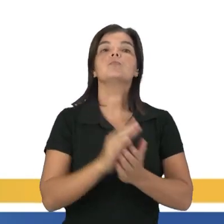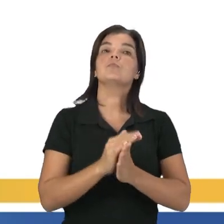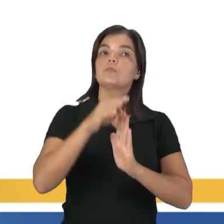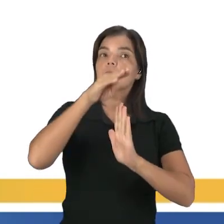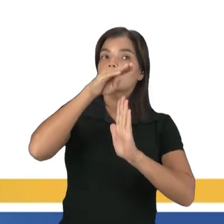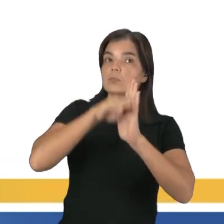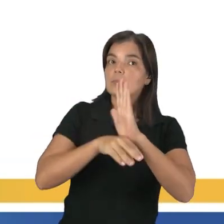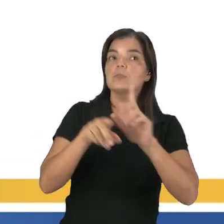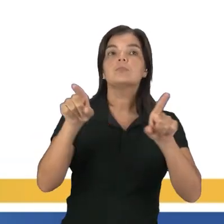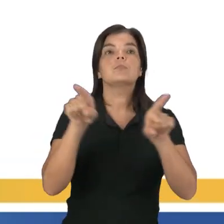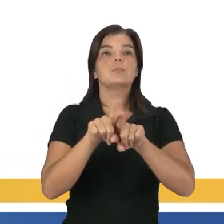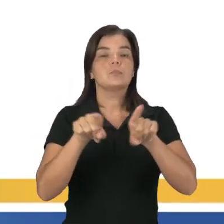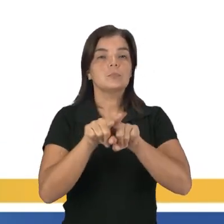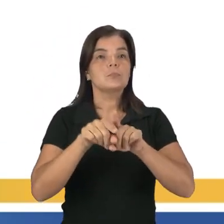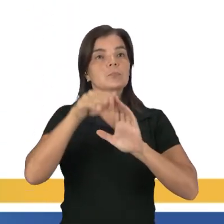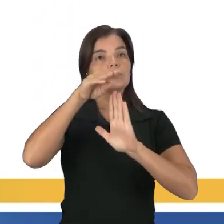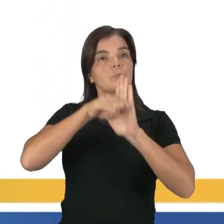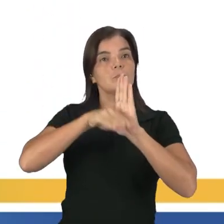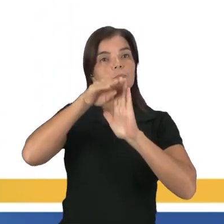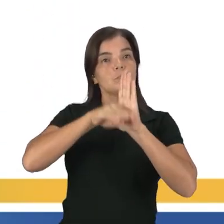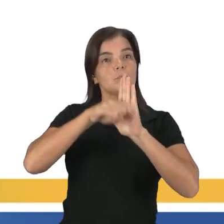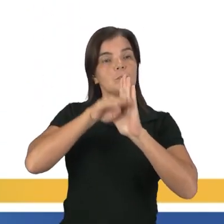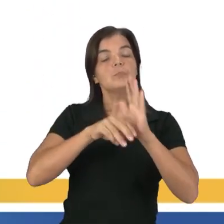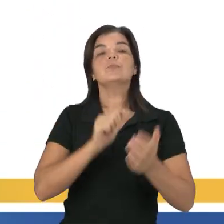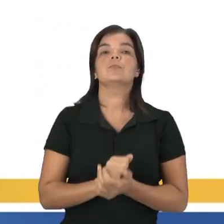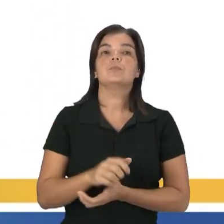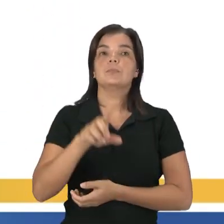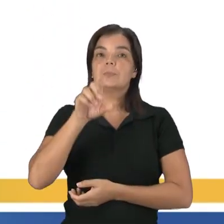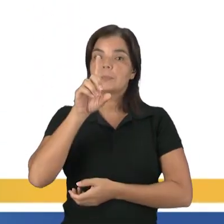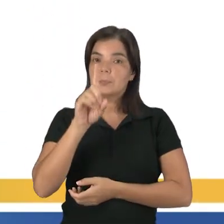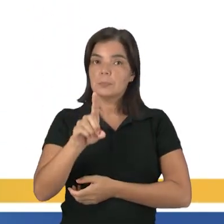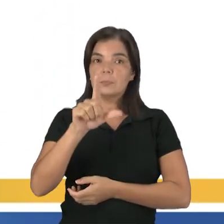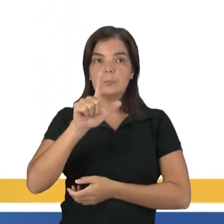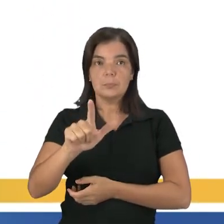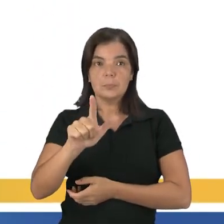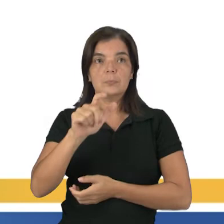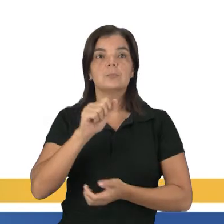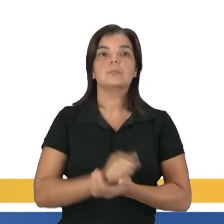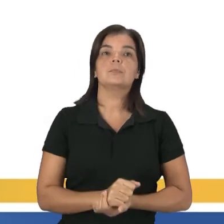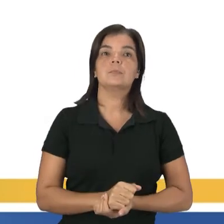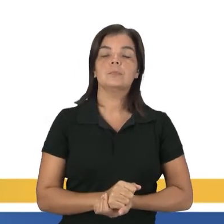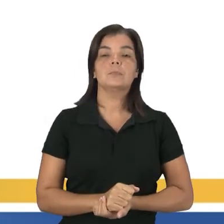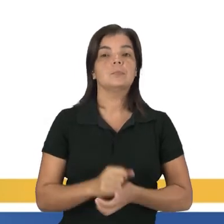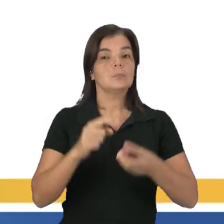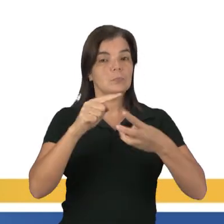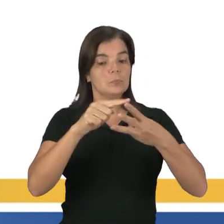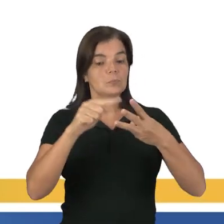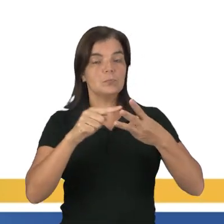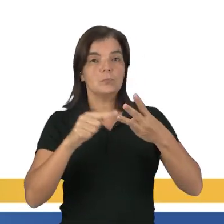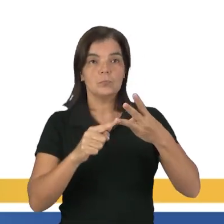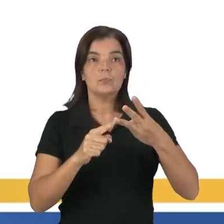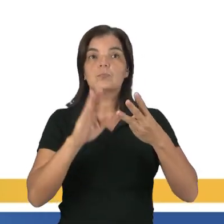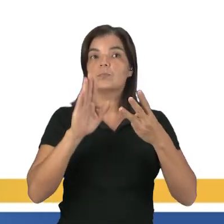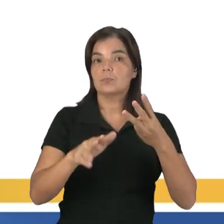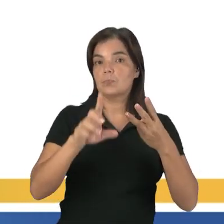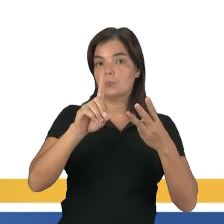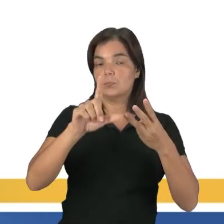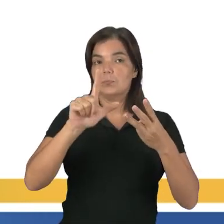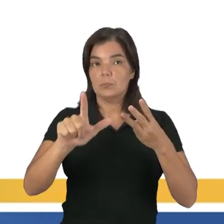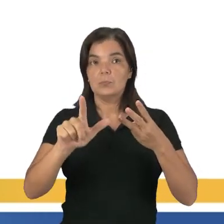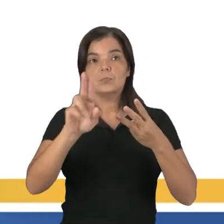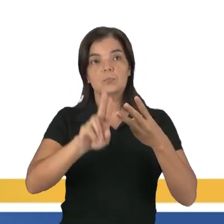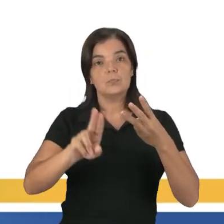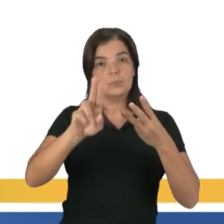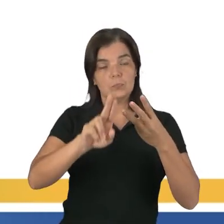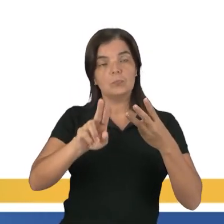ter automaticamente o que, pessoal? Né? Que a gente viu os submúltiplos. Os submúltiplos são 3, né? Já os submúltiplos são